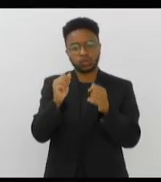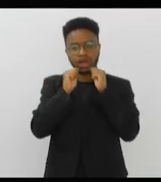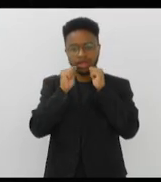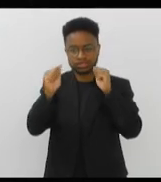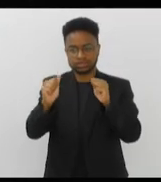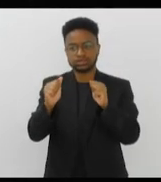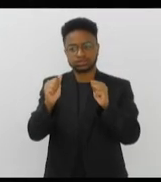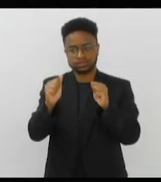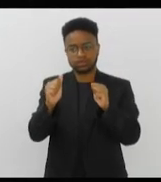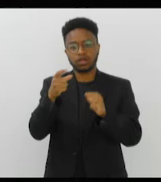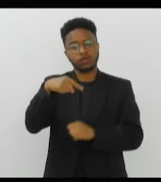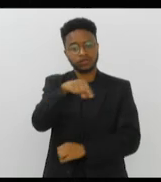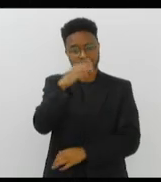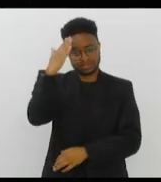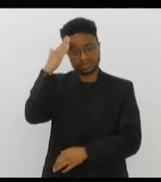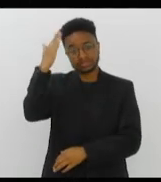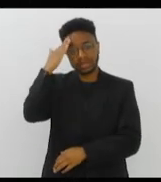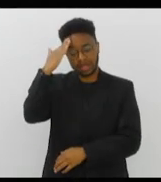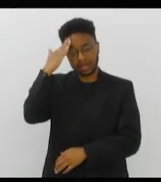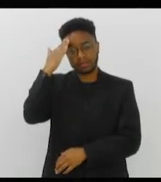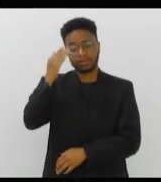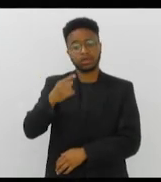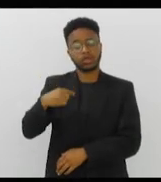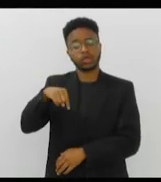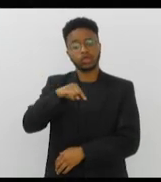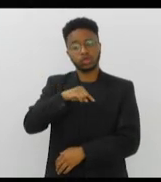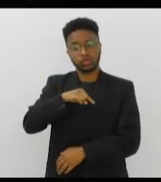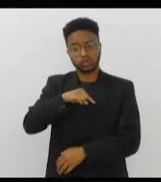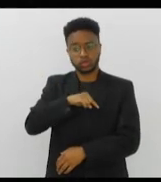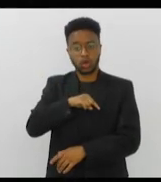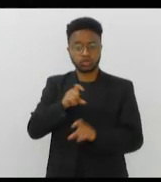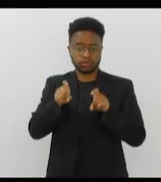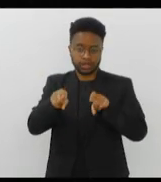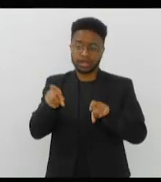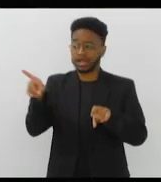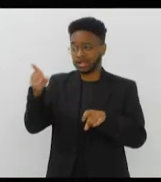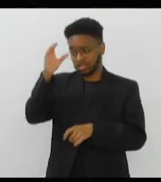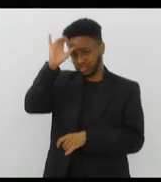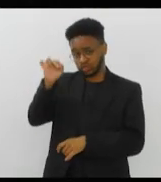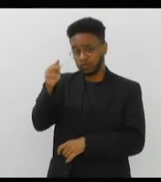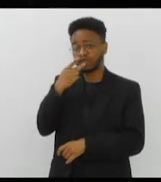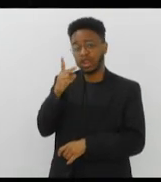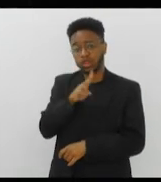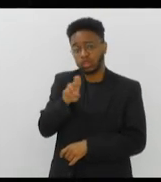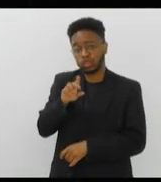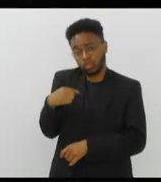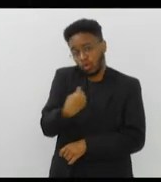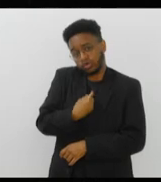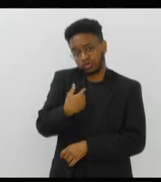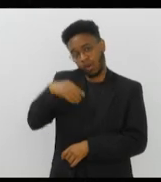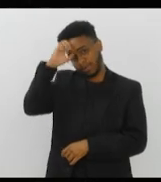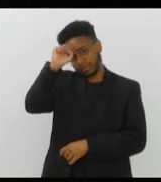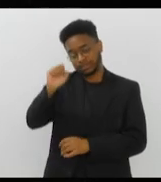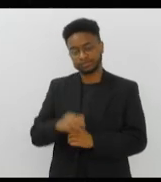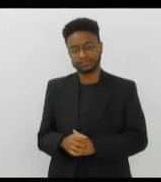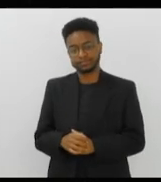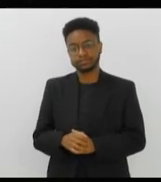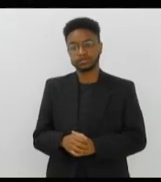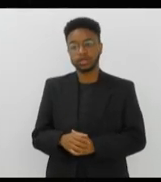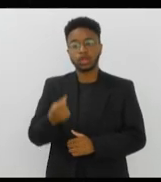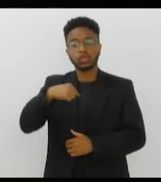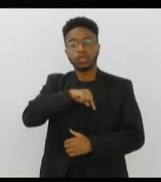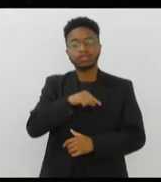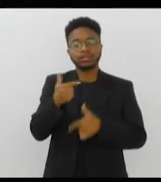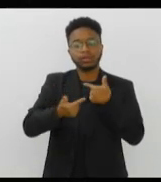assessores, porque vocês sabem que o nosso mandato, eu falo nosso, tia Ju fala, eu aprendi e já era. O nosso mandato a gente não